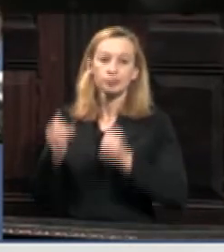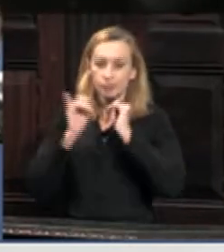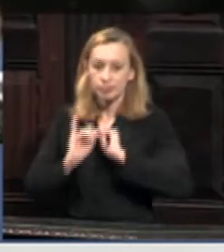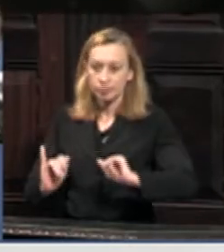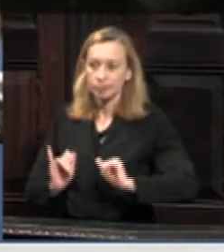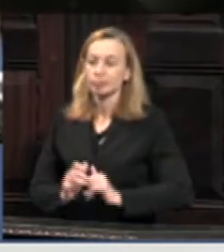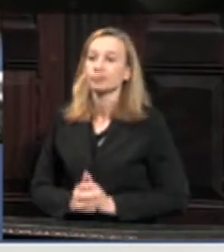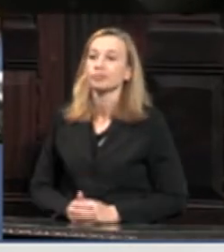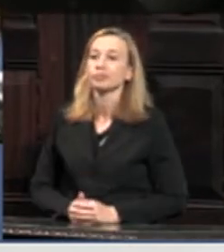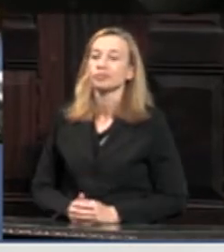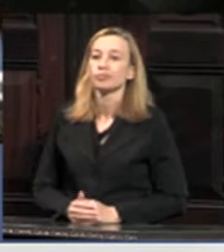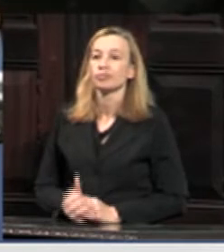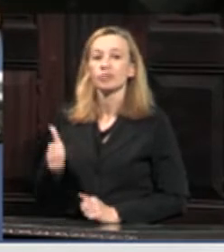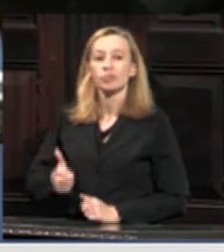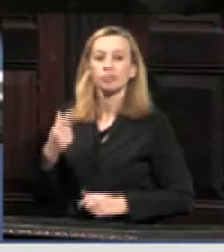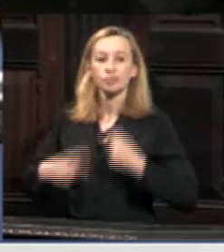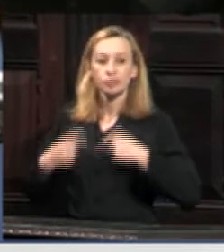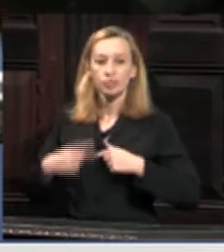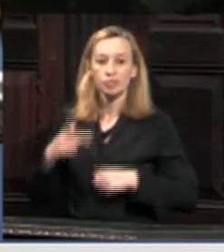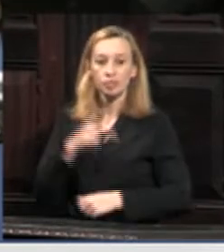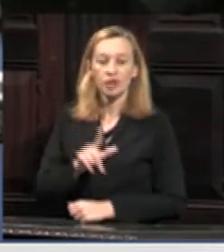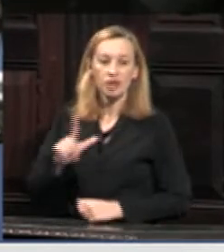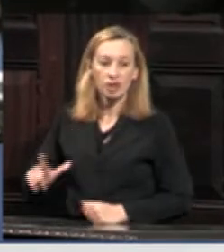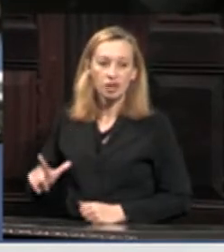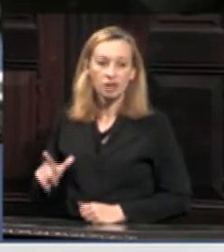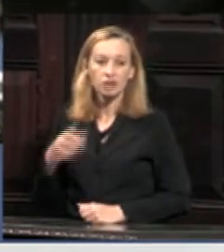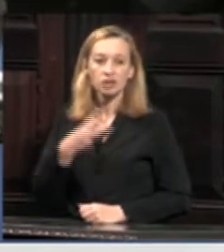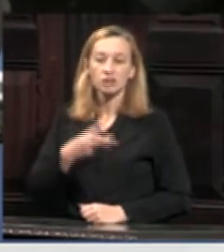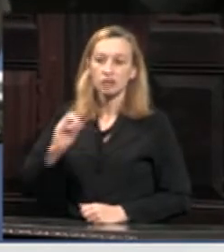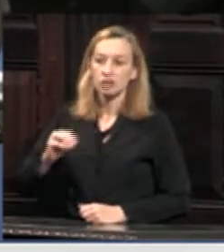Anuncio. Em primeira discussão, PL